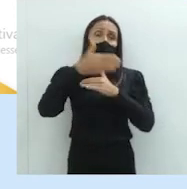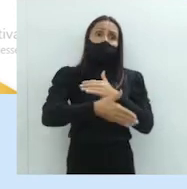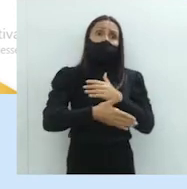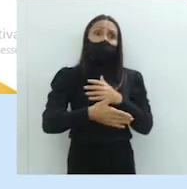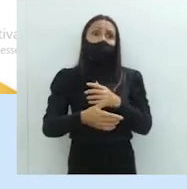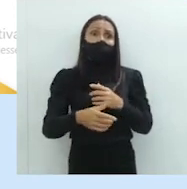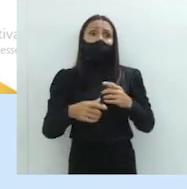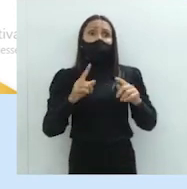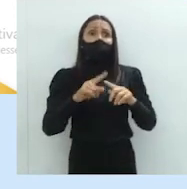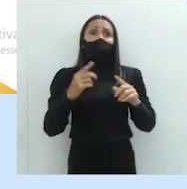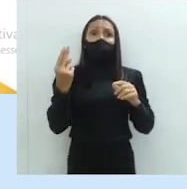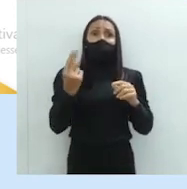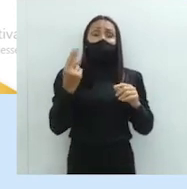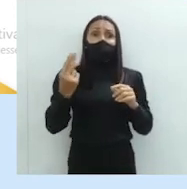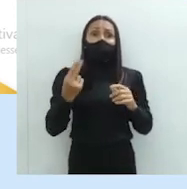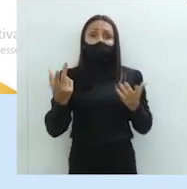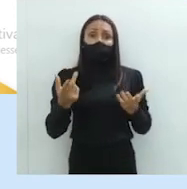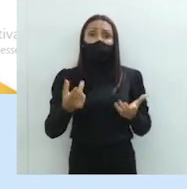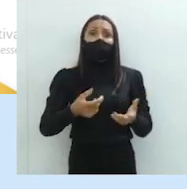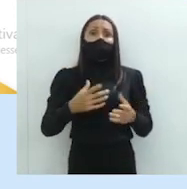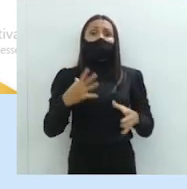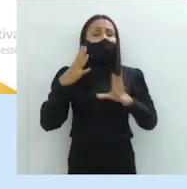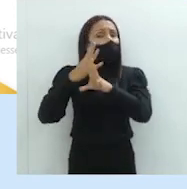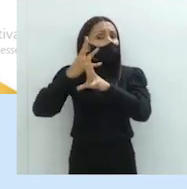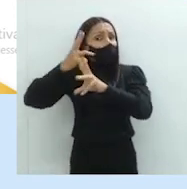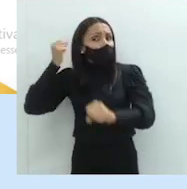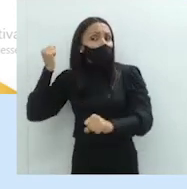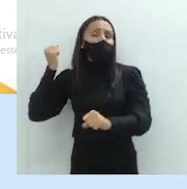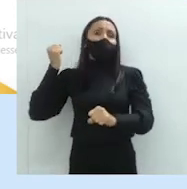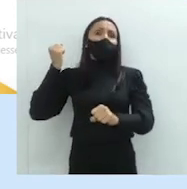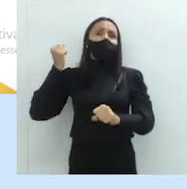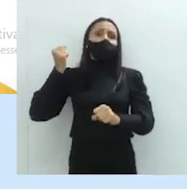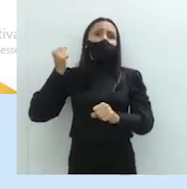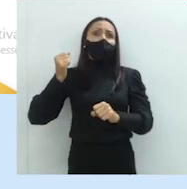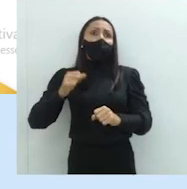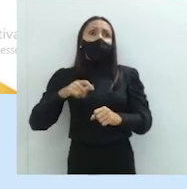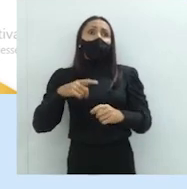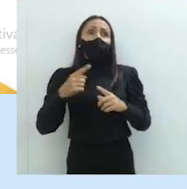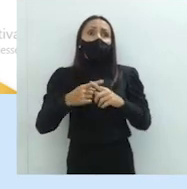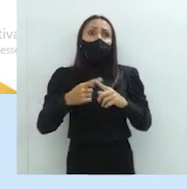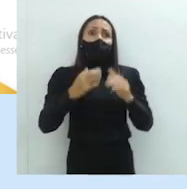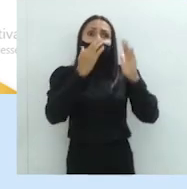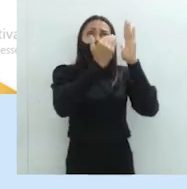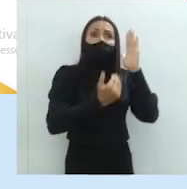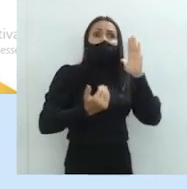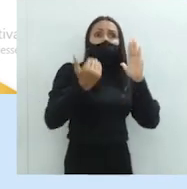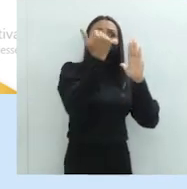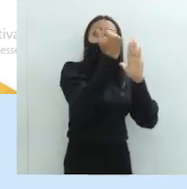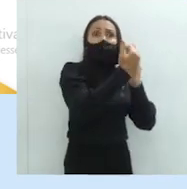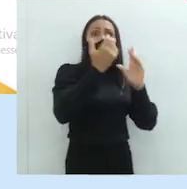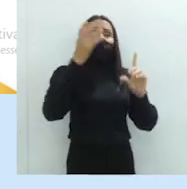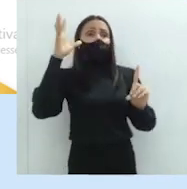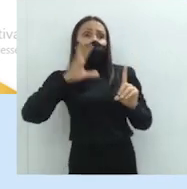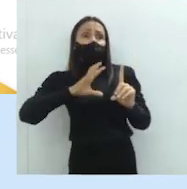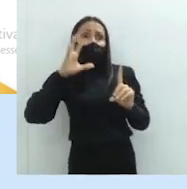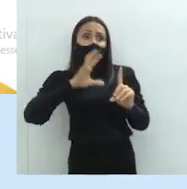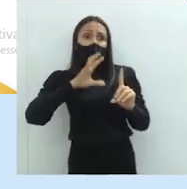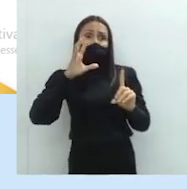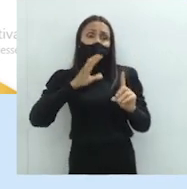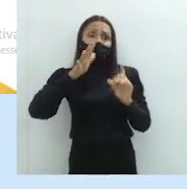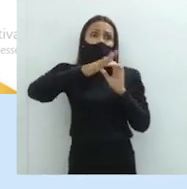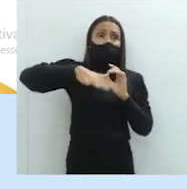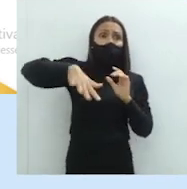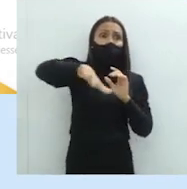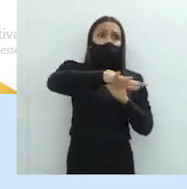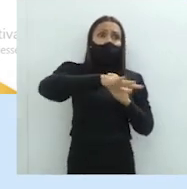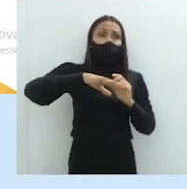que lucrou com toda essa situação, pois aumentou a sua influência no continente